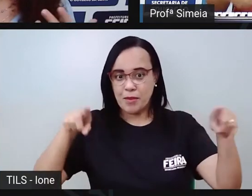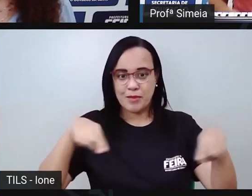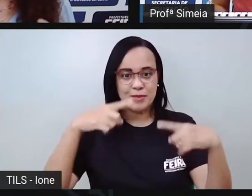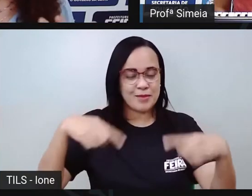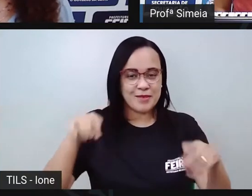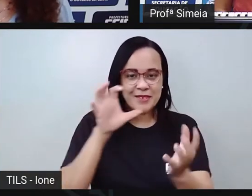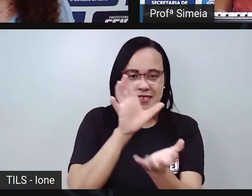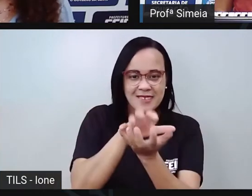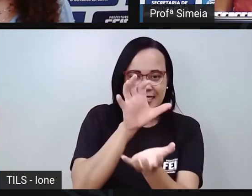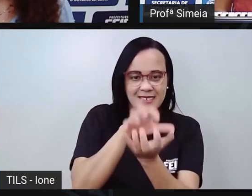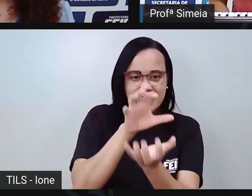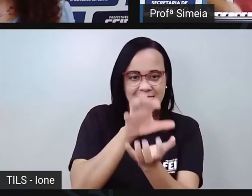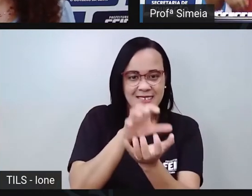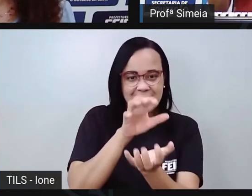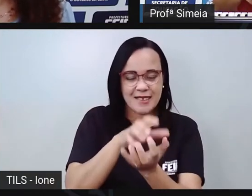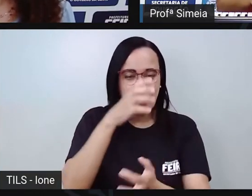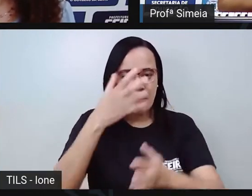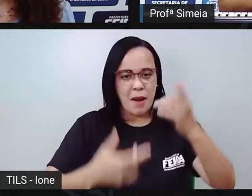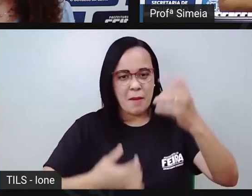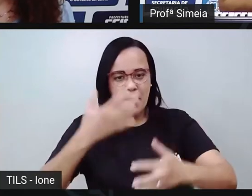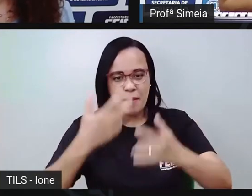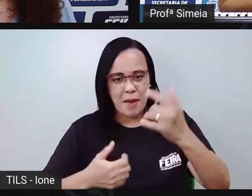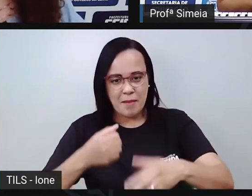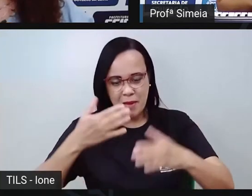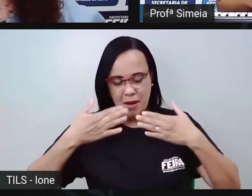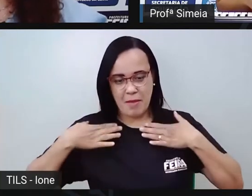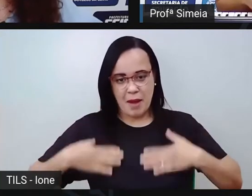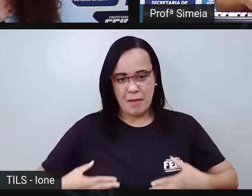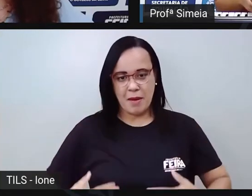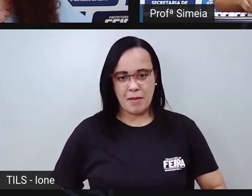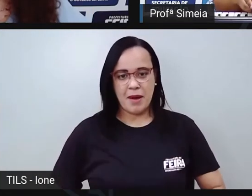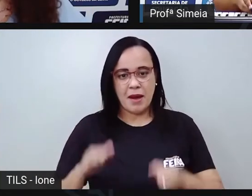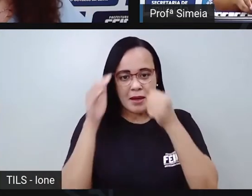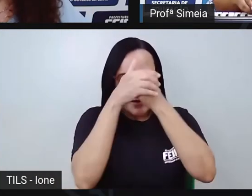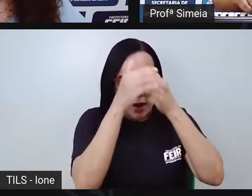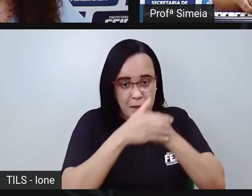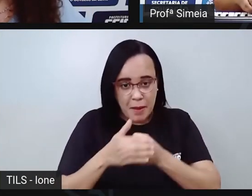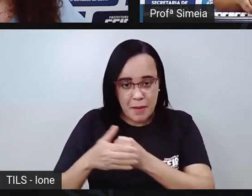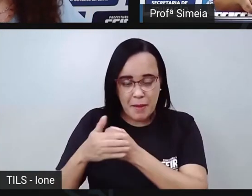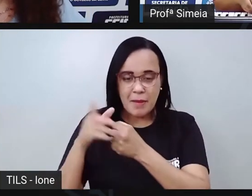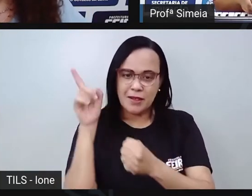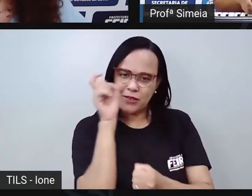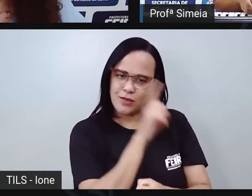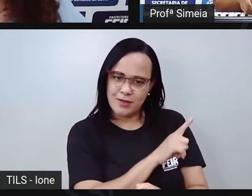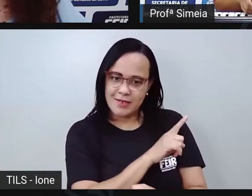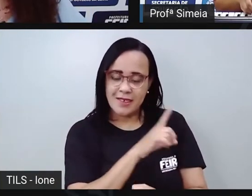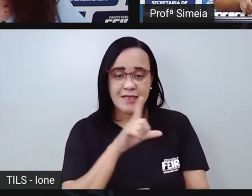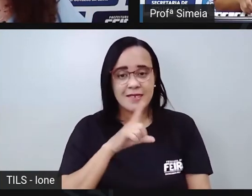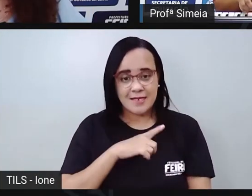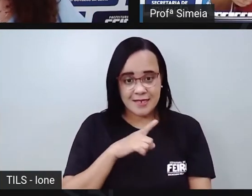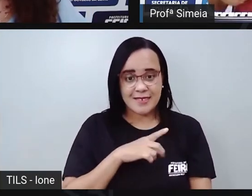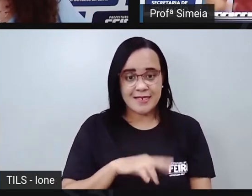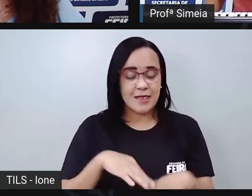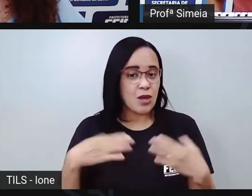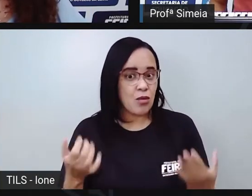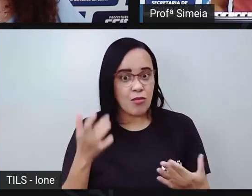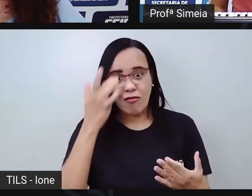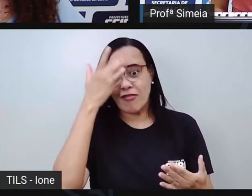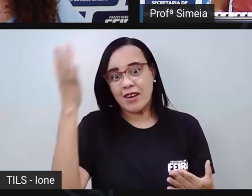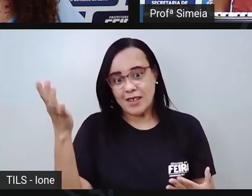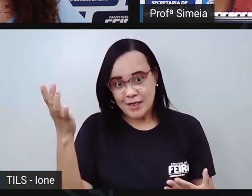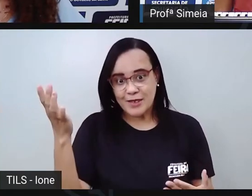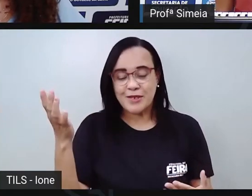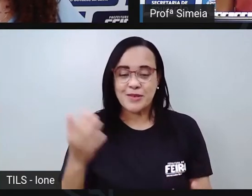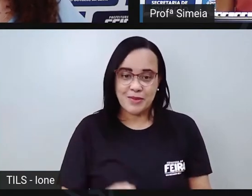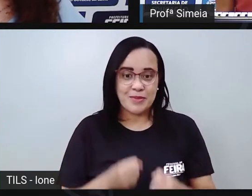e ela vai falando para a gente esconder as partes do corpo quem entende dificuldade ou foi muito fácil em